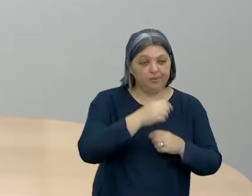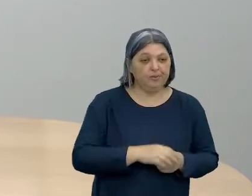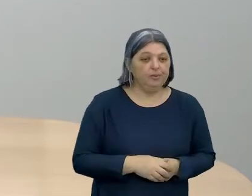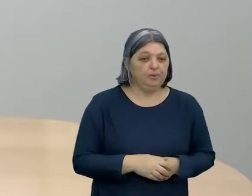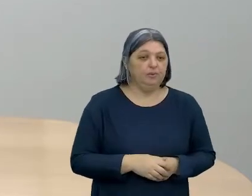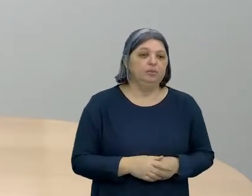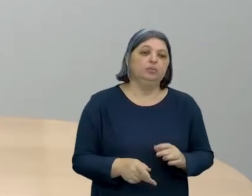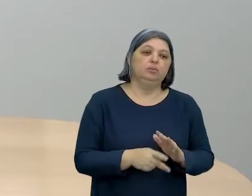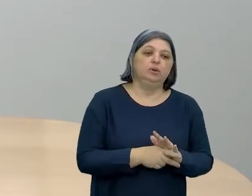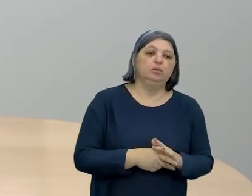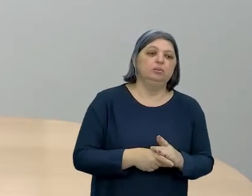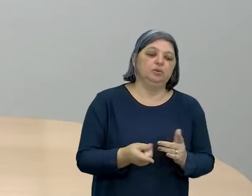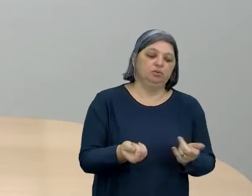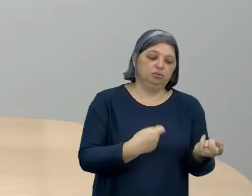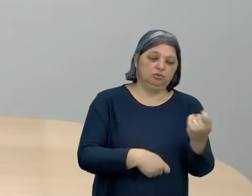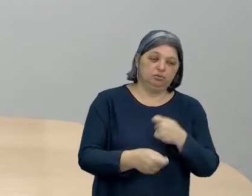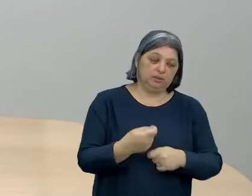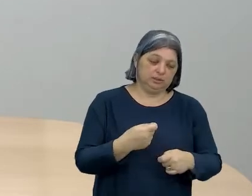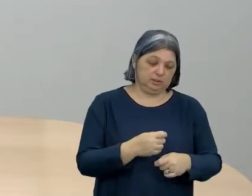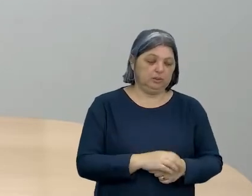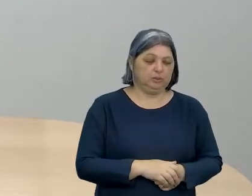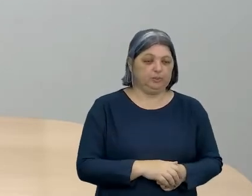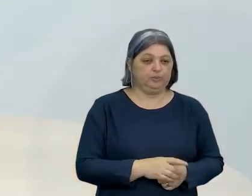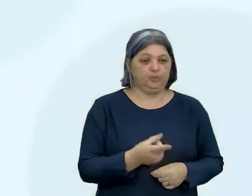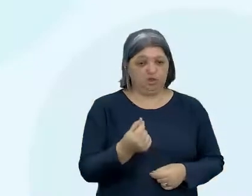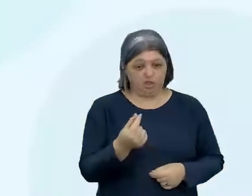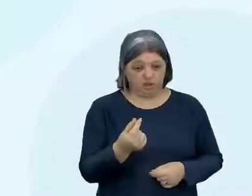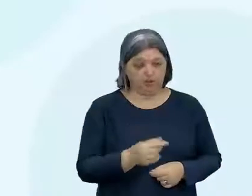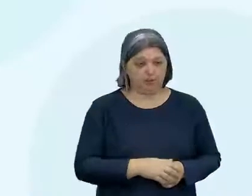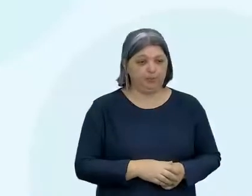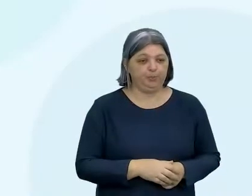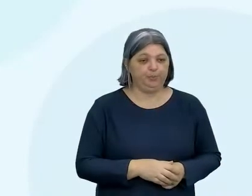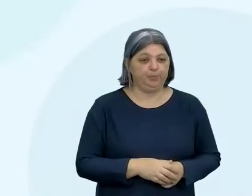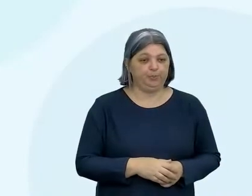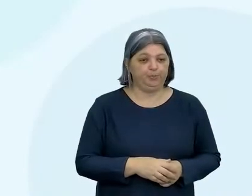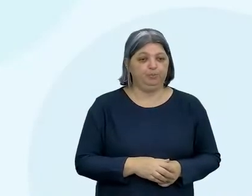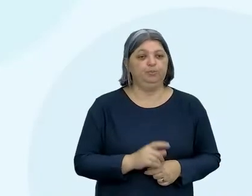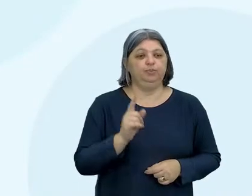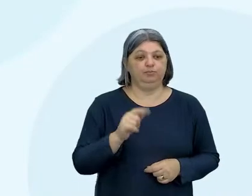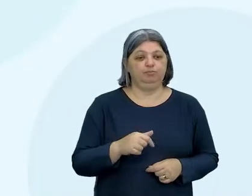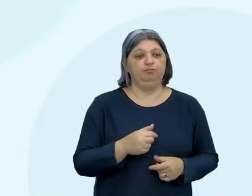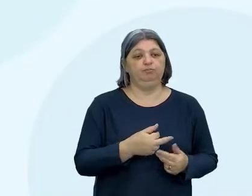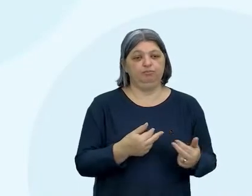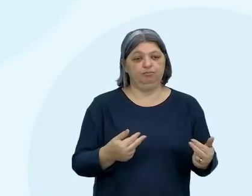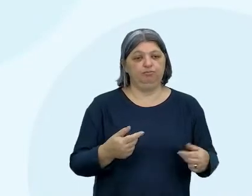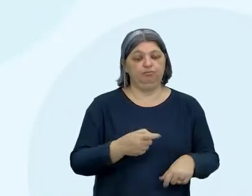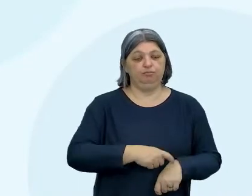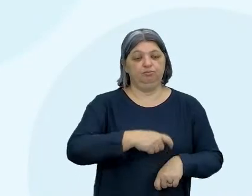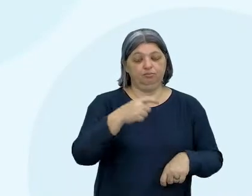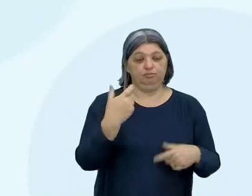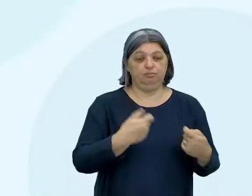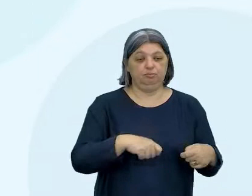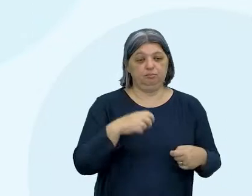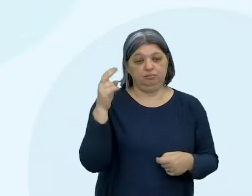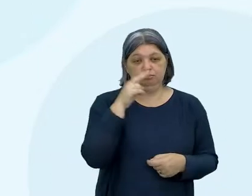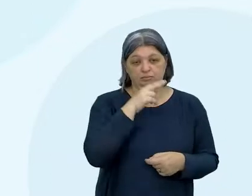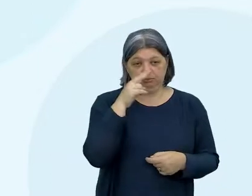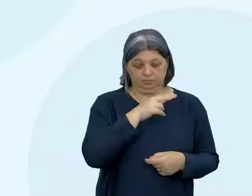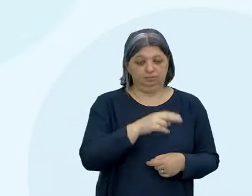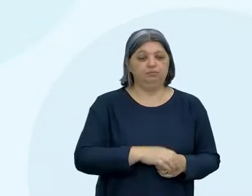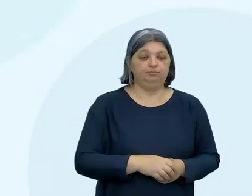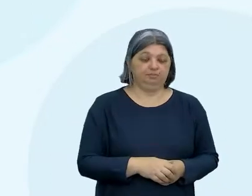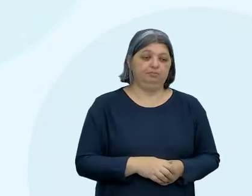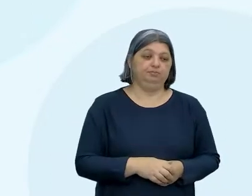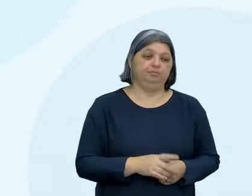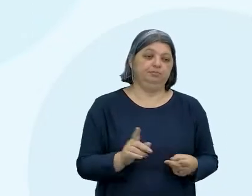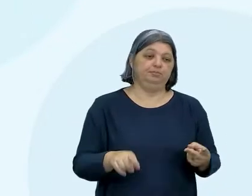esses valores. Então, a necessidade de adquirir algo imediatamente em uma situação de emergência é o item